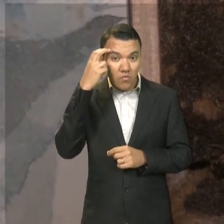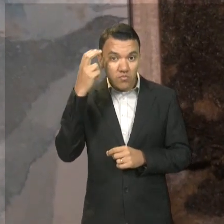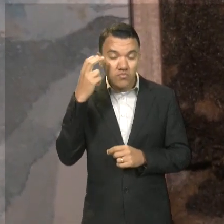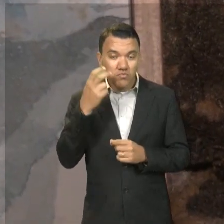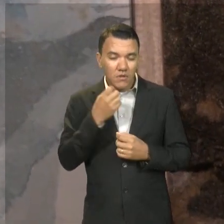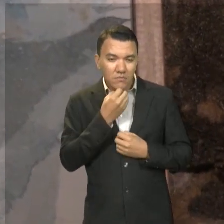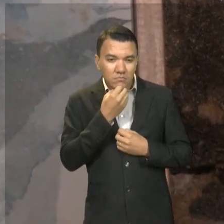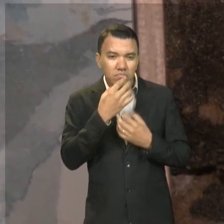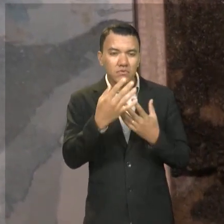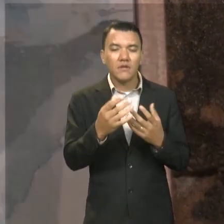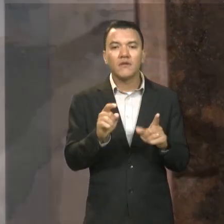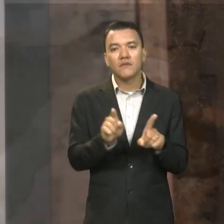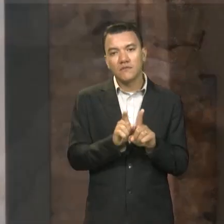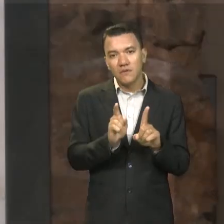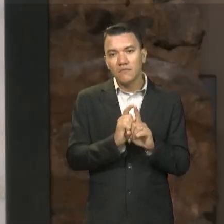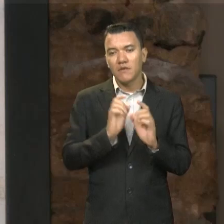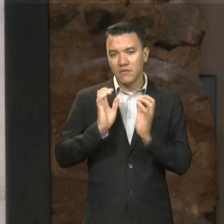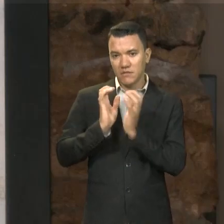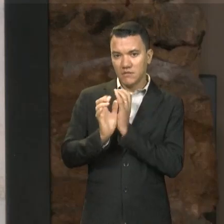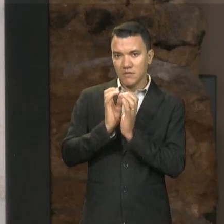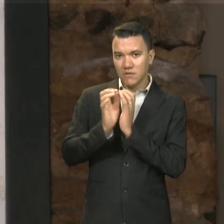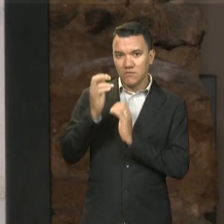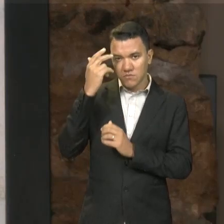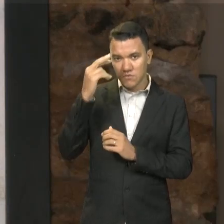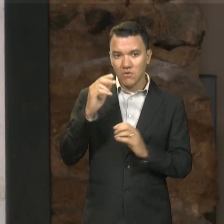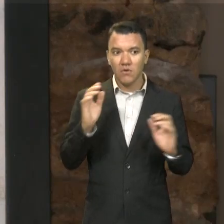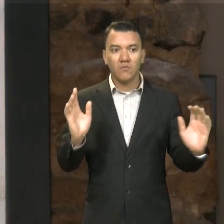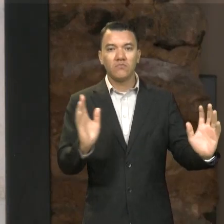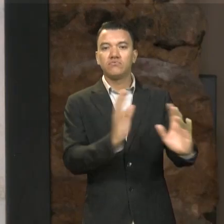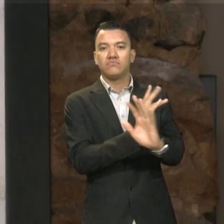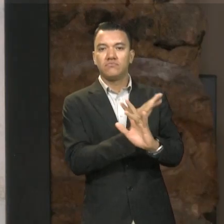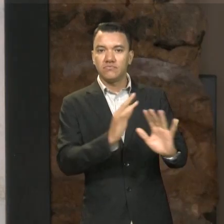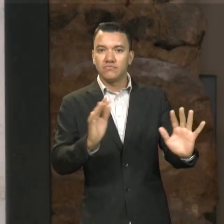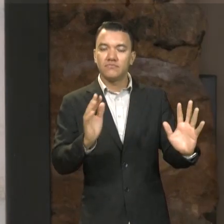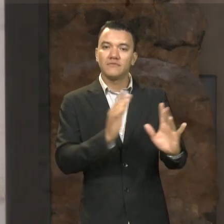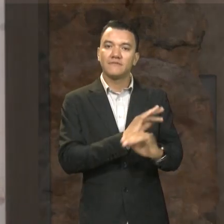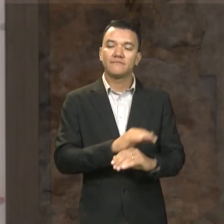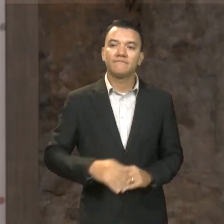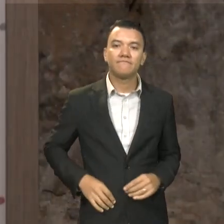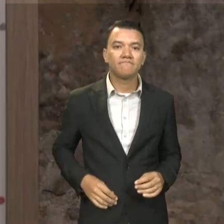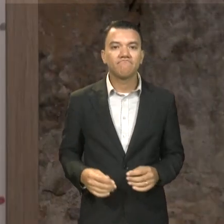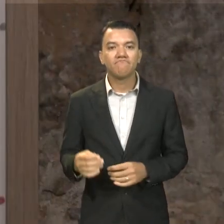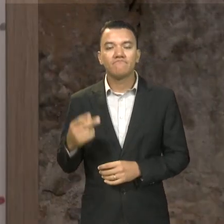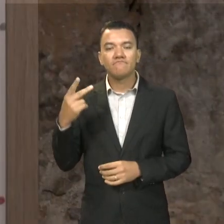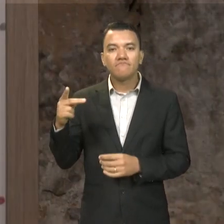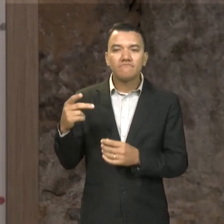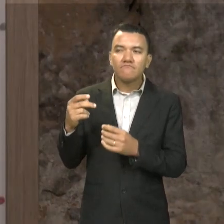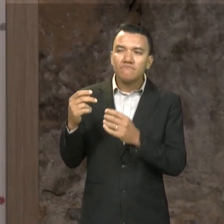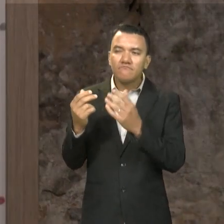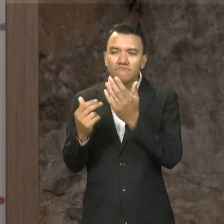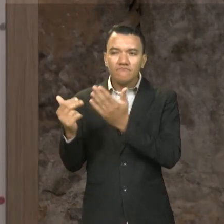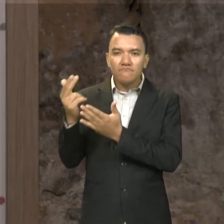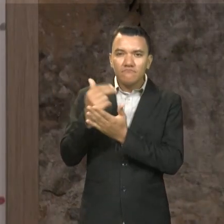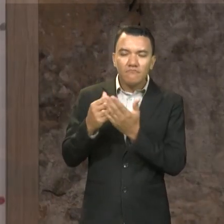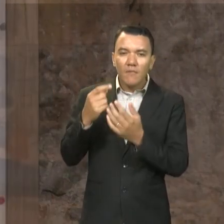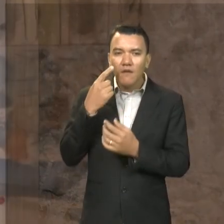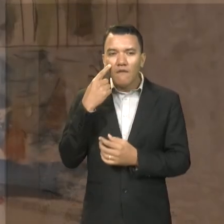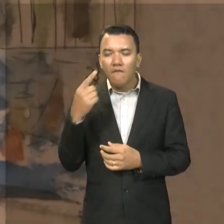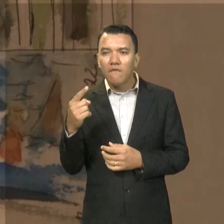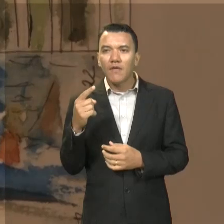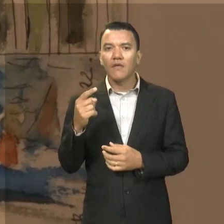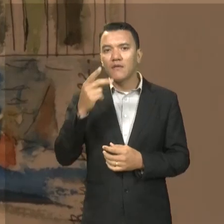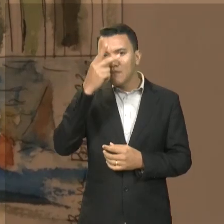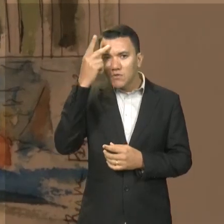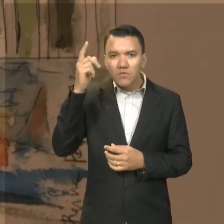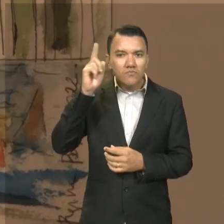que cruzam as ruas do Centro Histórico. Em cada gesto e traço do cotidiano, ela enxerga histórias que merecem